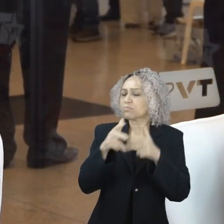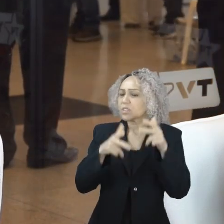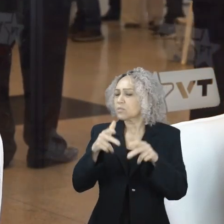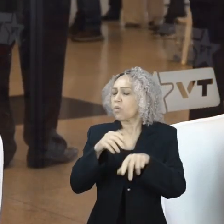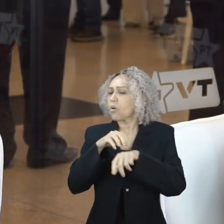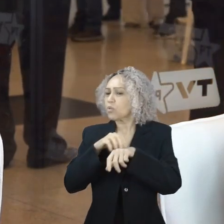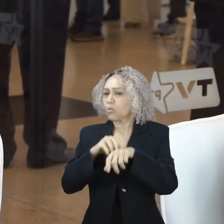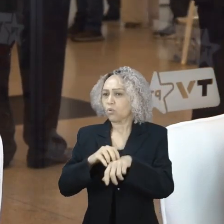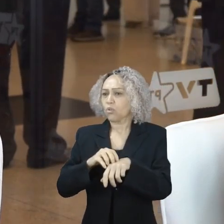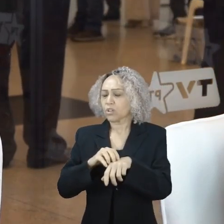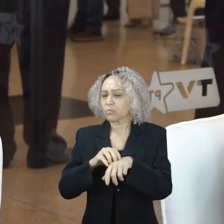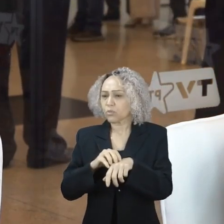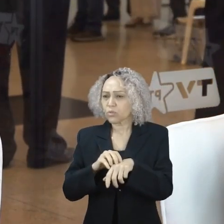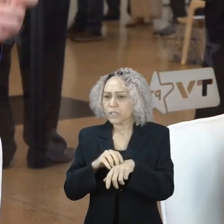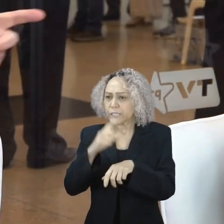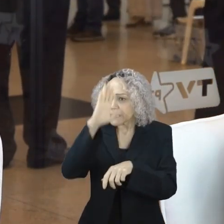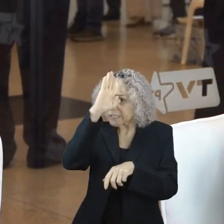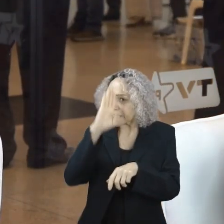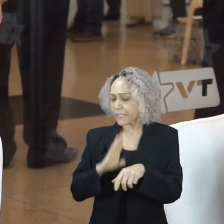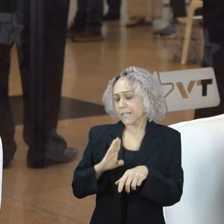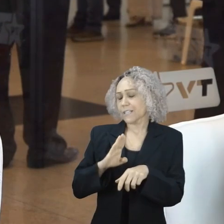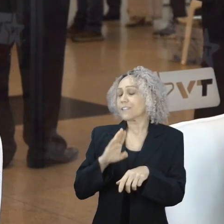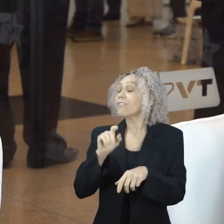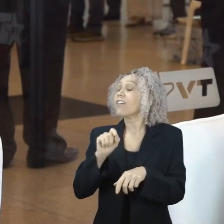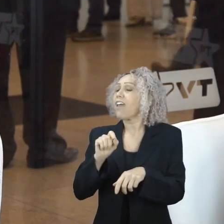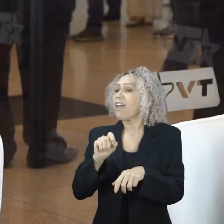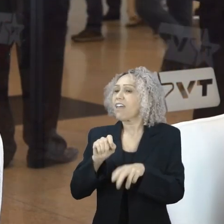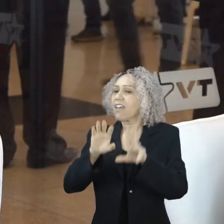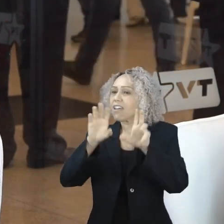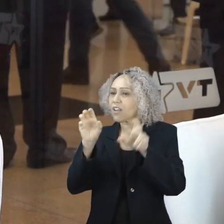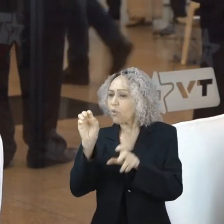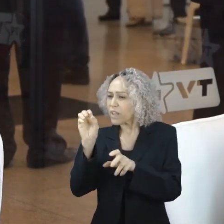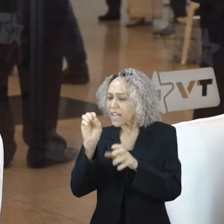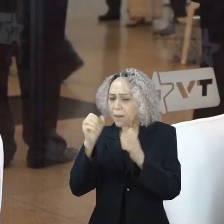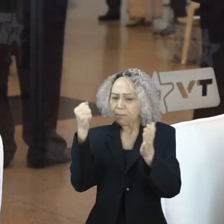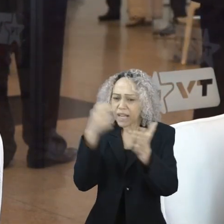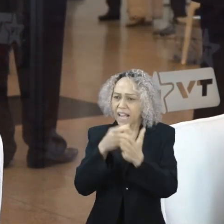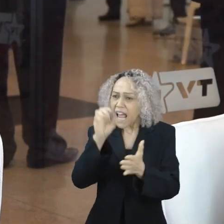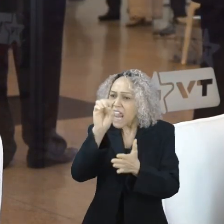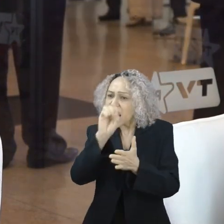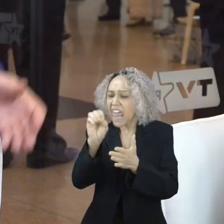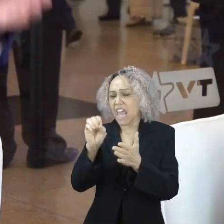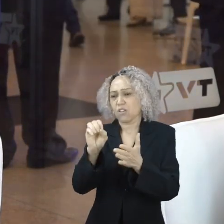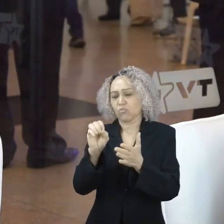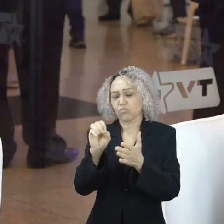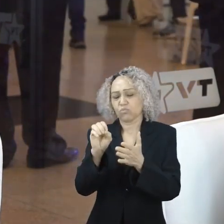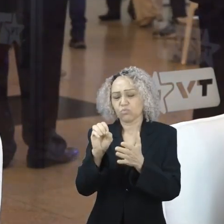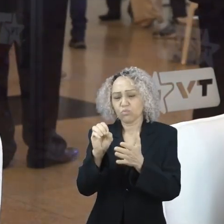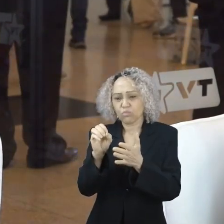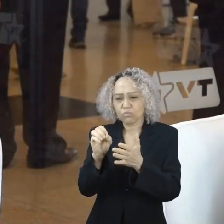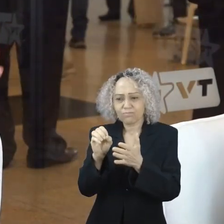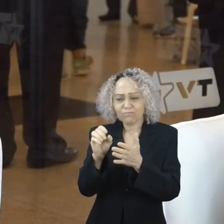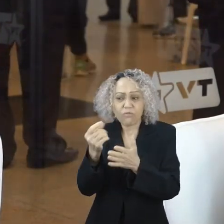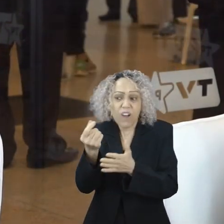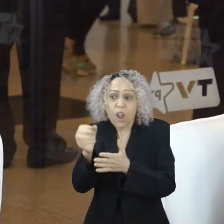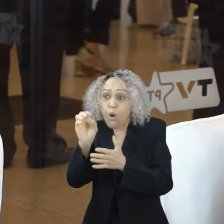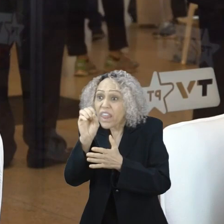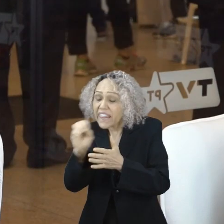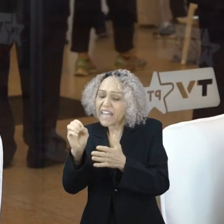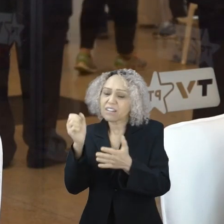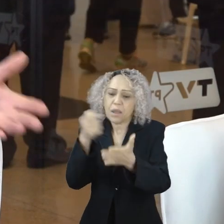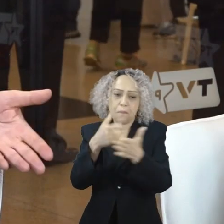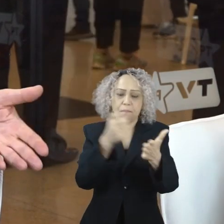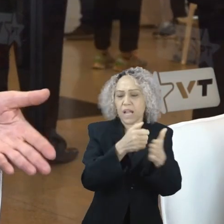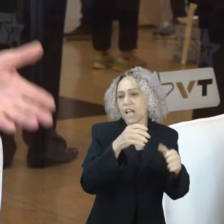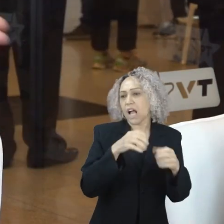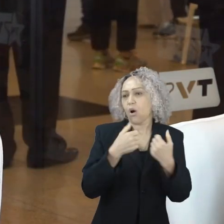implantou a tarifa zero. Ela é universal, é para todos, 24 horas por dia, 7 dias por semana. E nós vamos fazer uma mesa específica sobre isso.